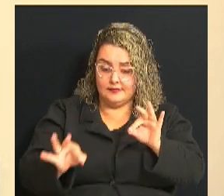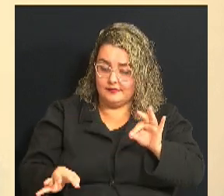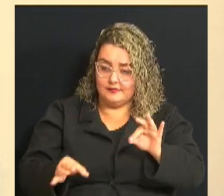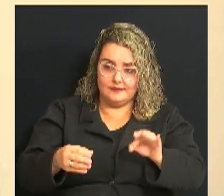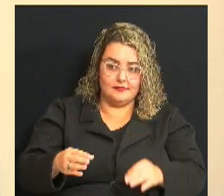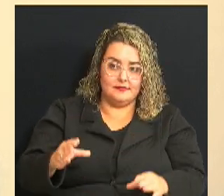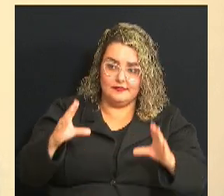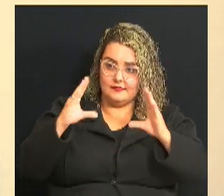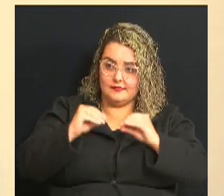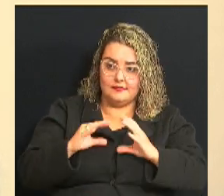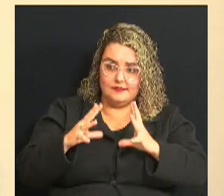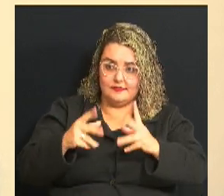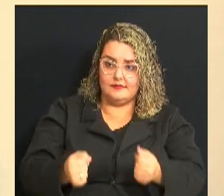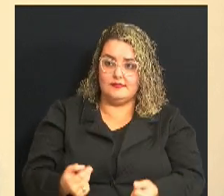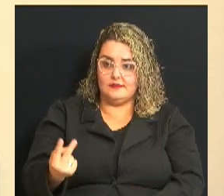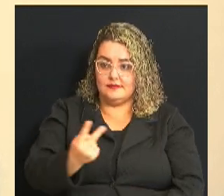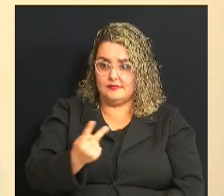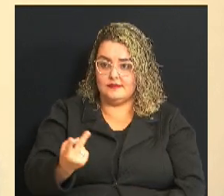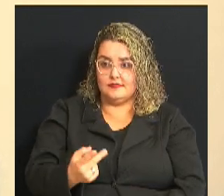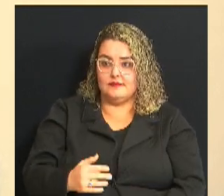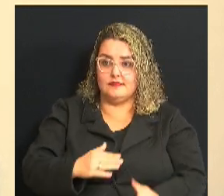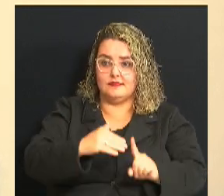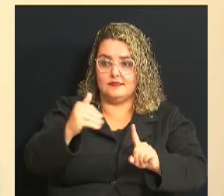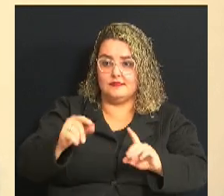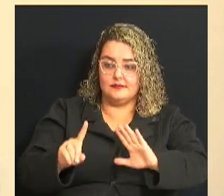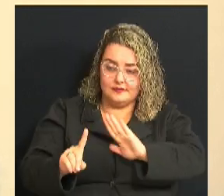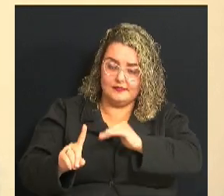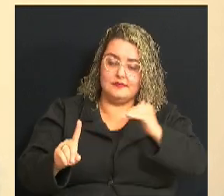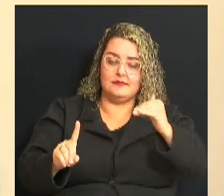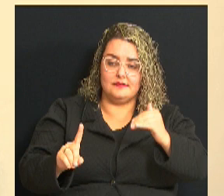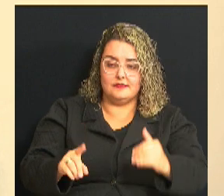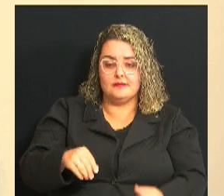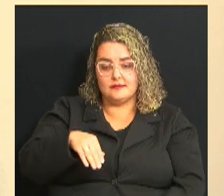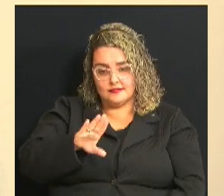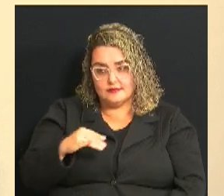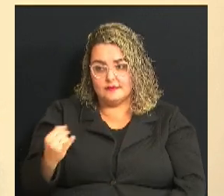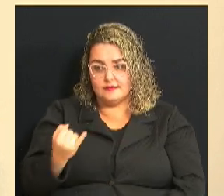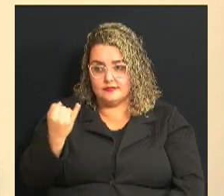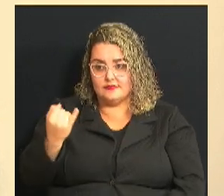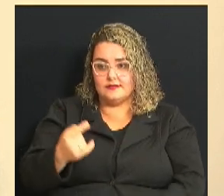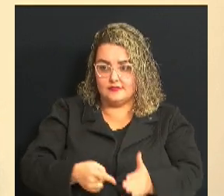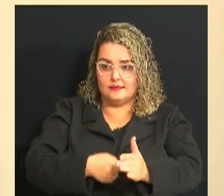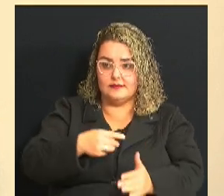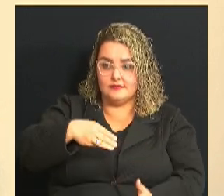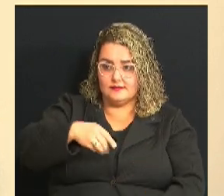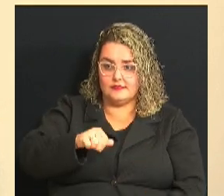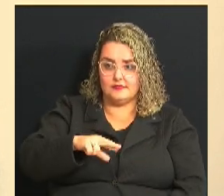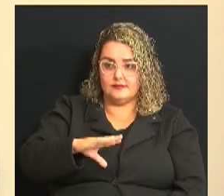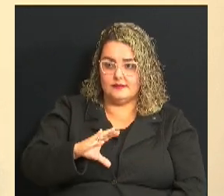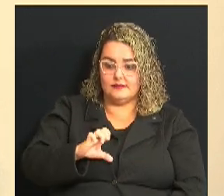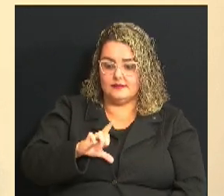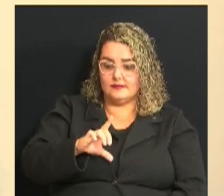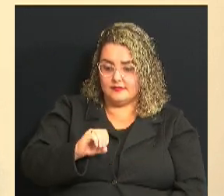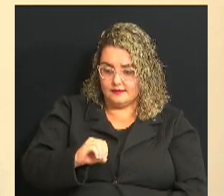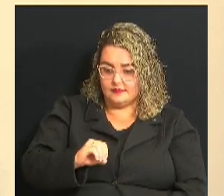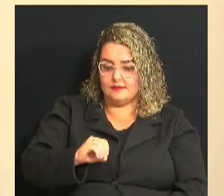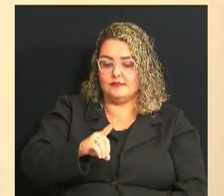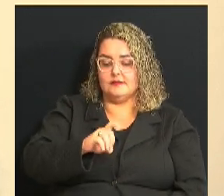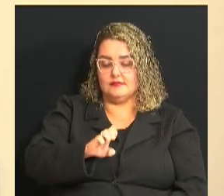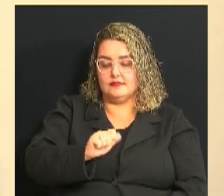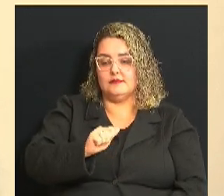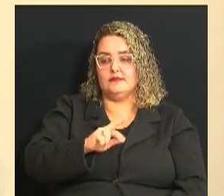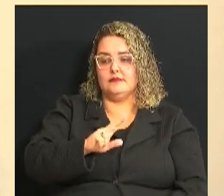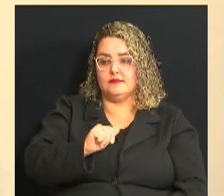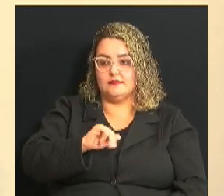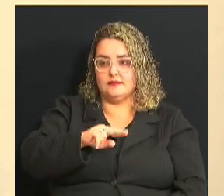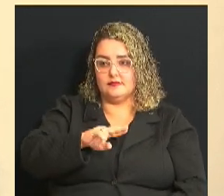dois. Mas vamos destacar aquilo que é o essencial. Primeiro, do Marcelo Carvalho de Araújo. Ele